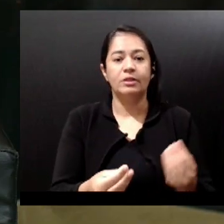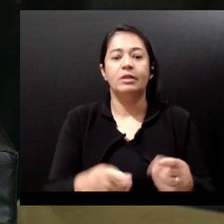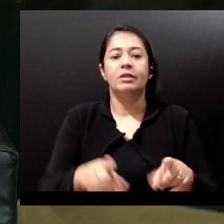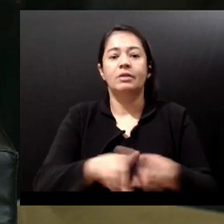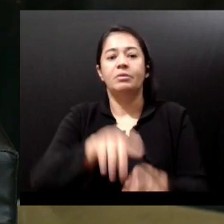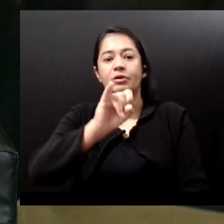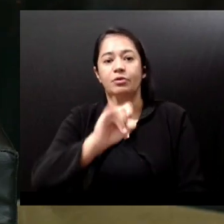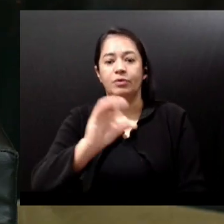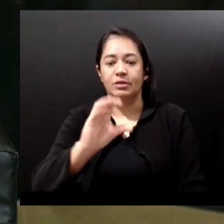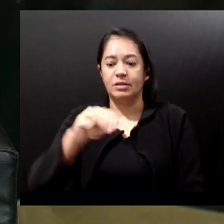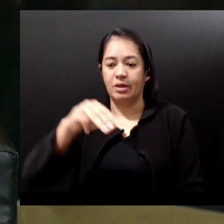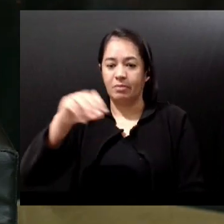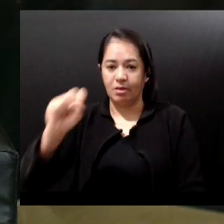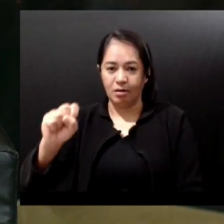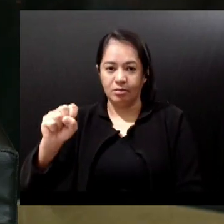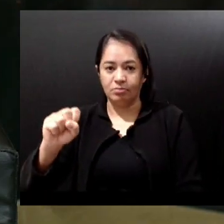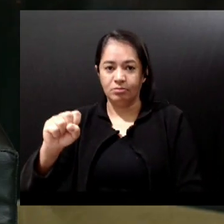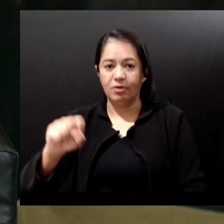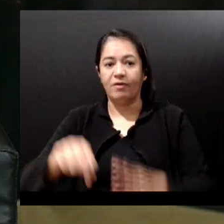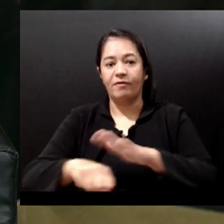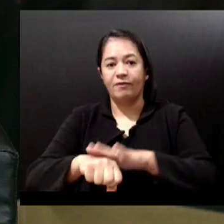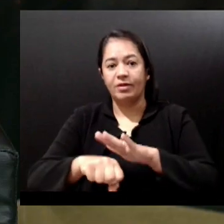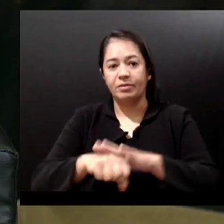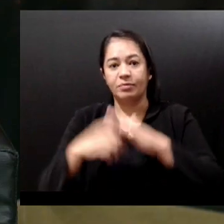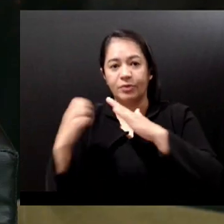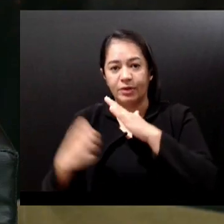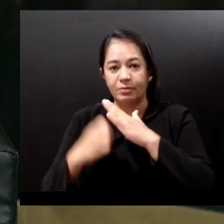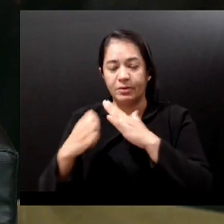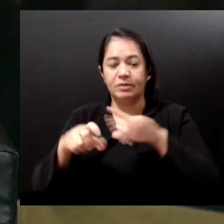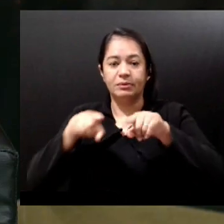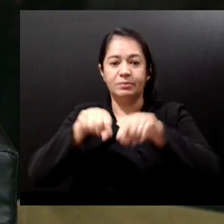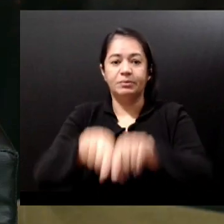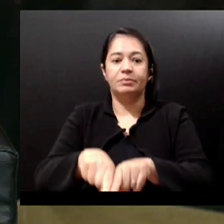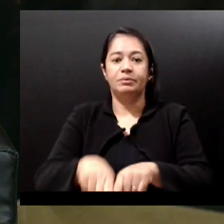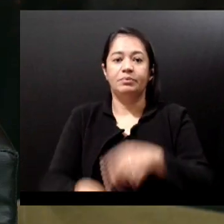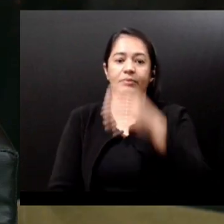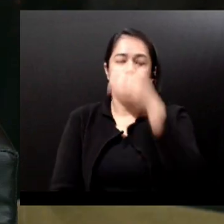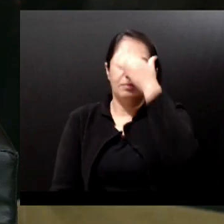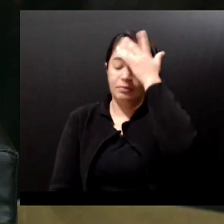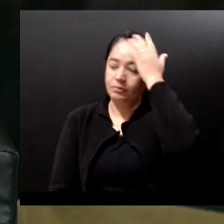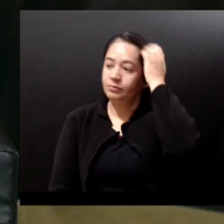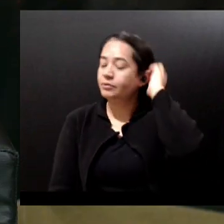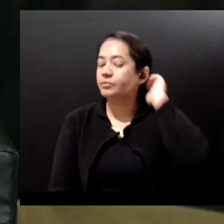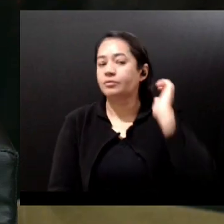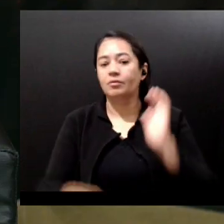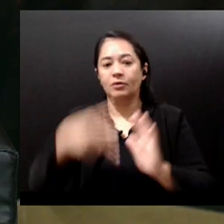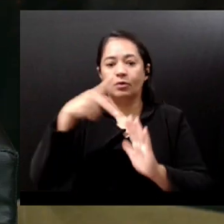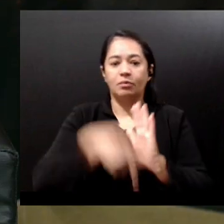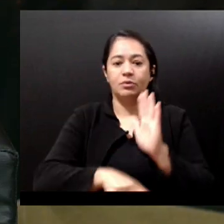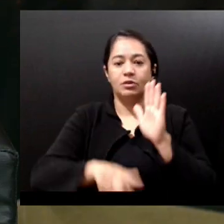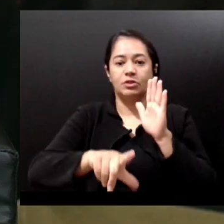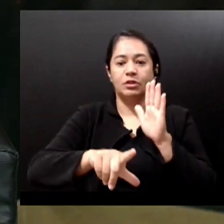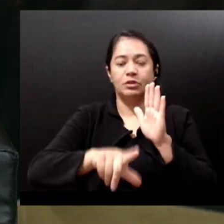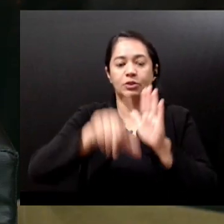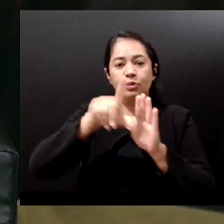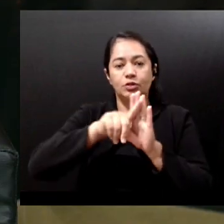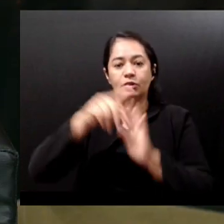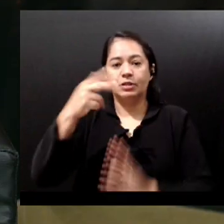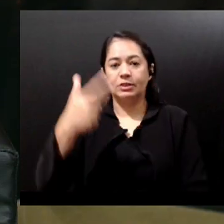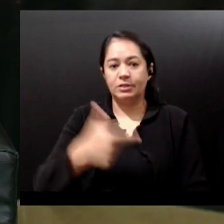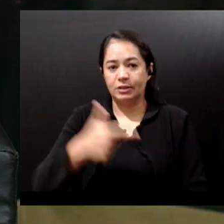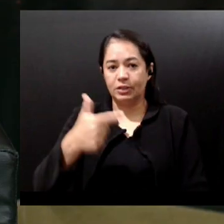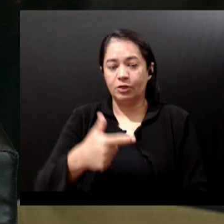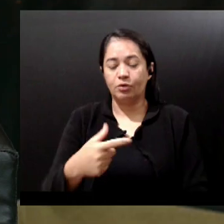operações realizadas por empresas parceiras. Já o segundo projeto, de autoria do vereador Nick Schneider, trata do funcionamento